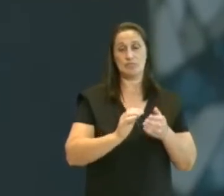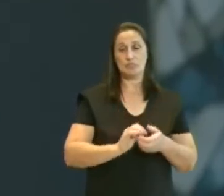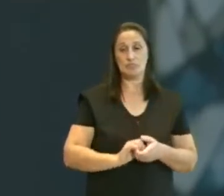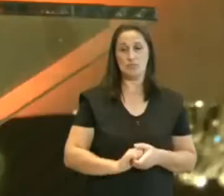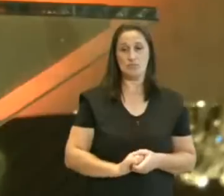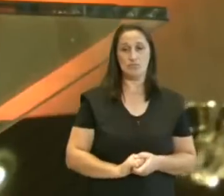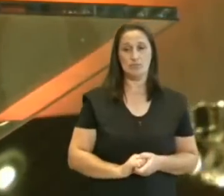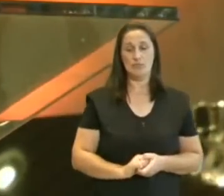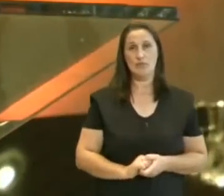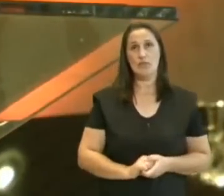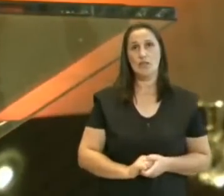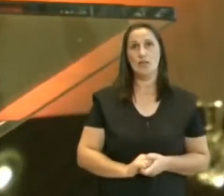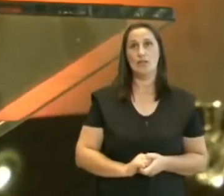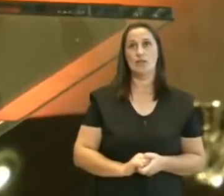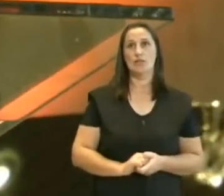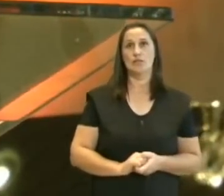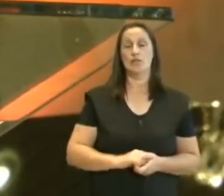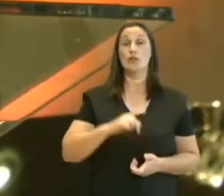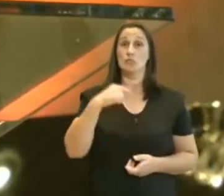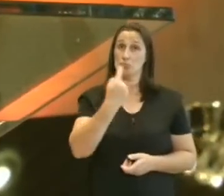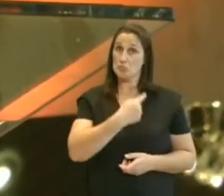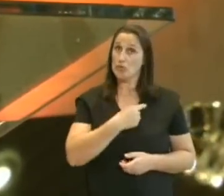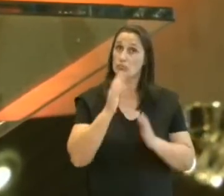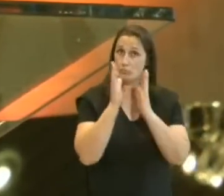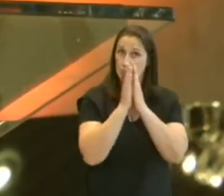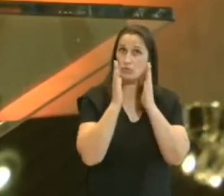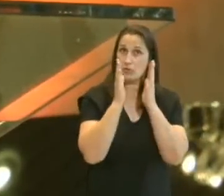Nós oramos, clamamos,